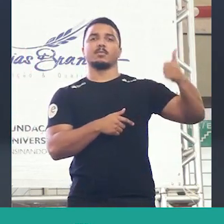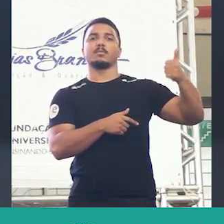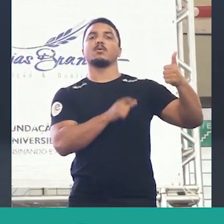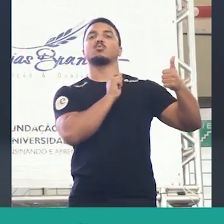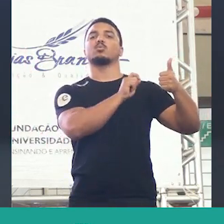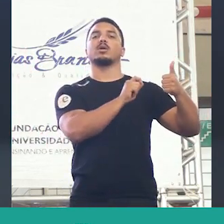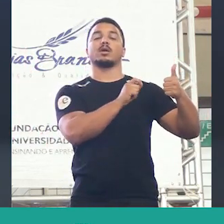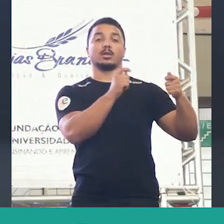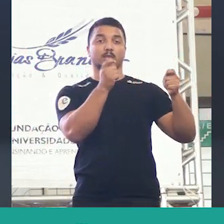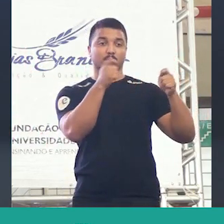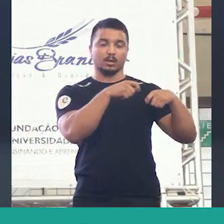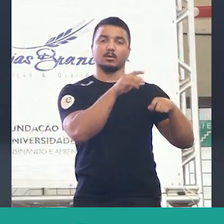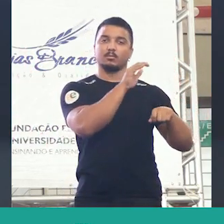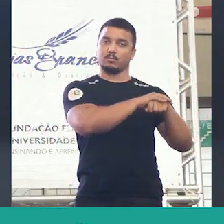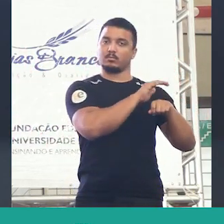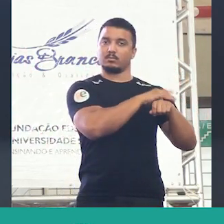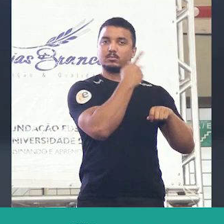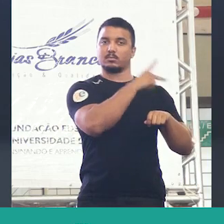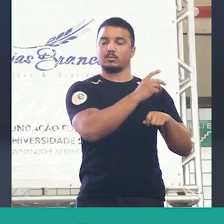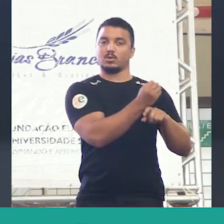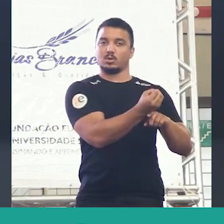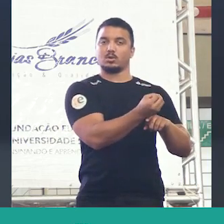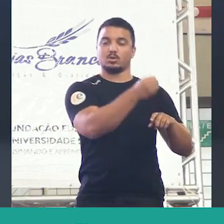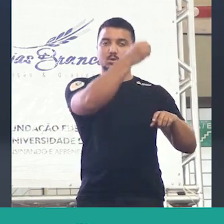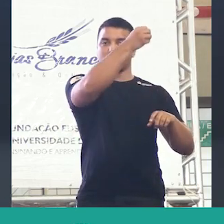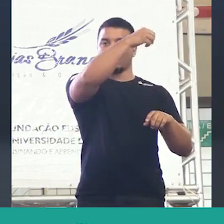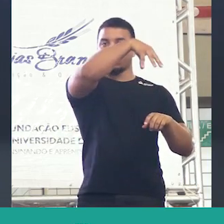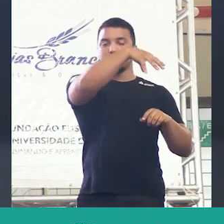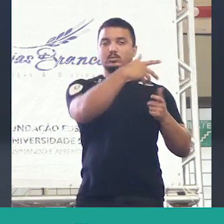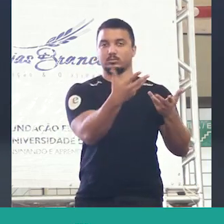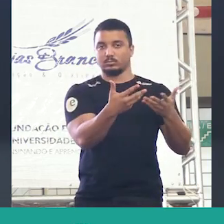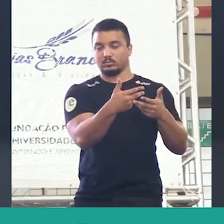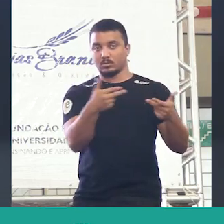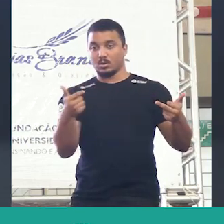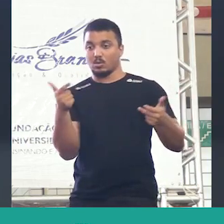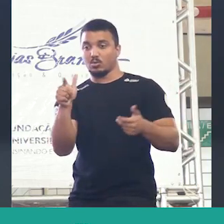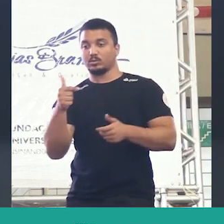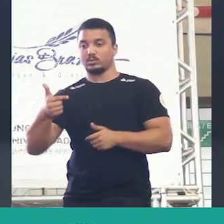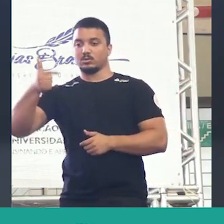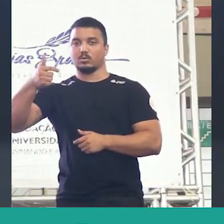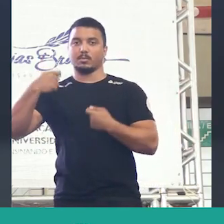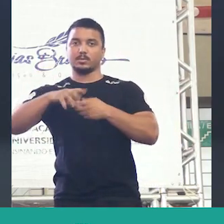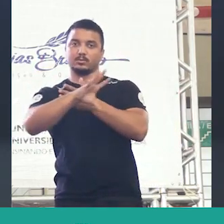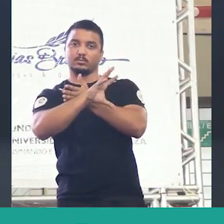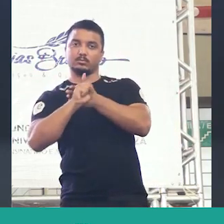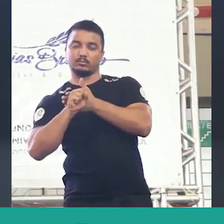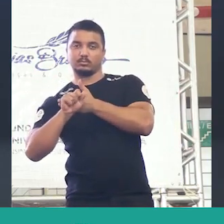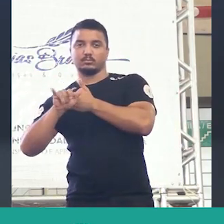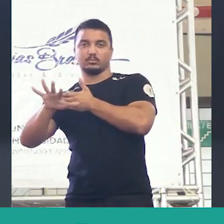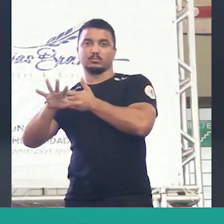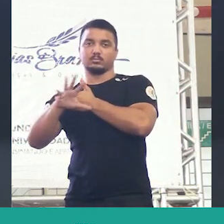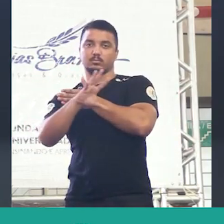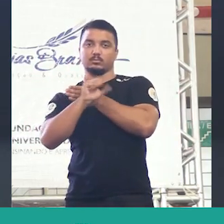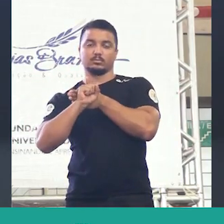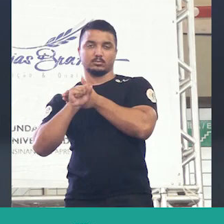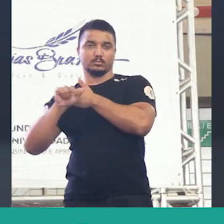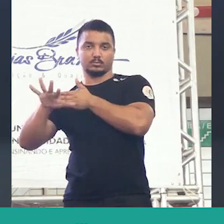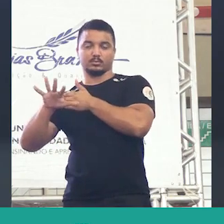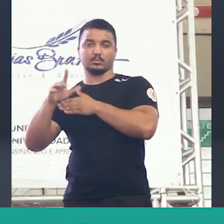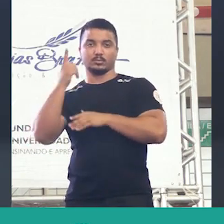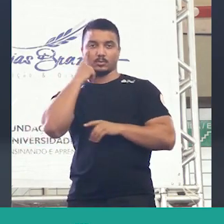secundária. Fonte primária é aquela que tem luz. Secundária é aquela que necessita receber luz para refletir e ser